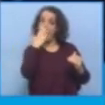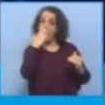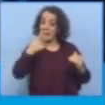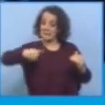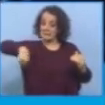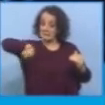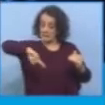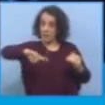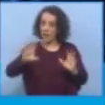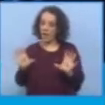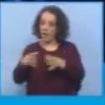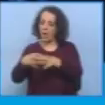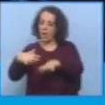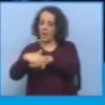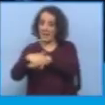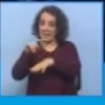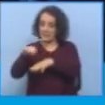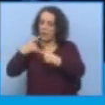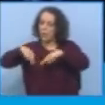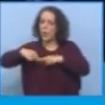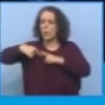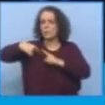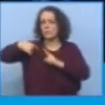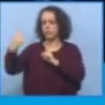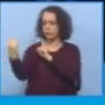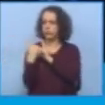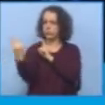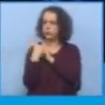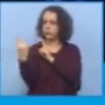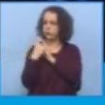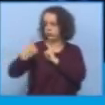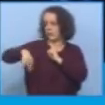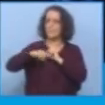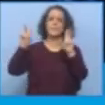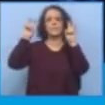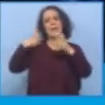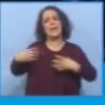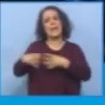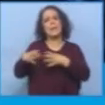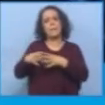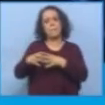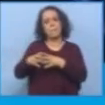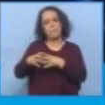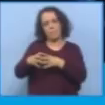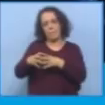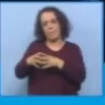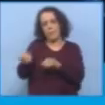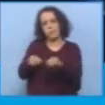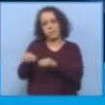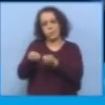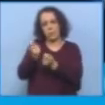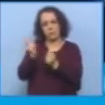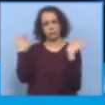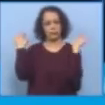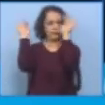sim reunia regularmente connosco e, portanto, connosco, a equipa central que estava a organizar as jornadas. E aquilo que,